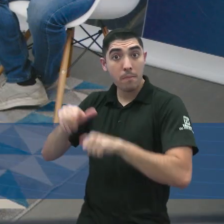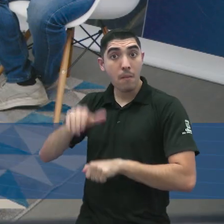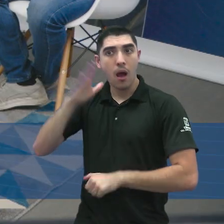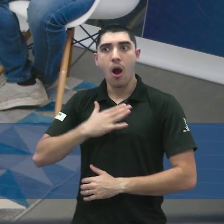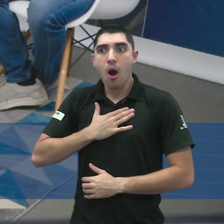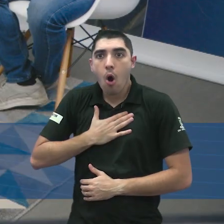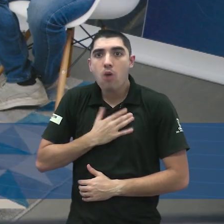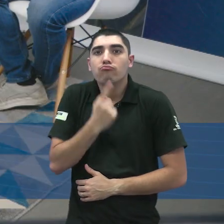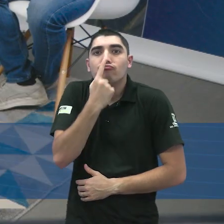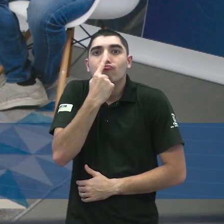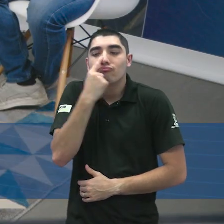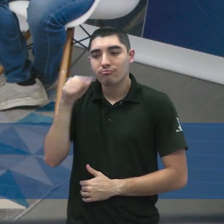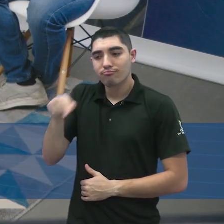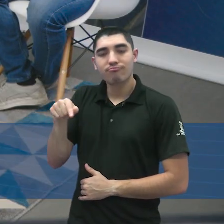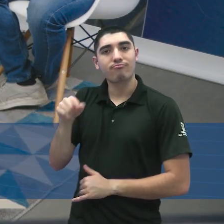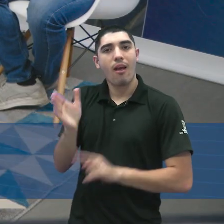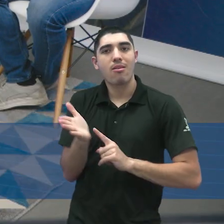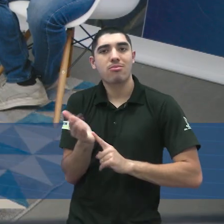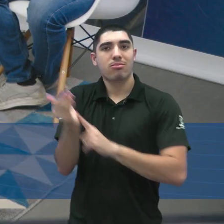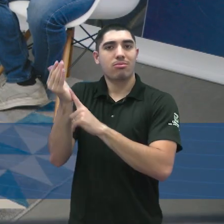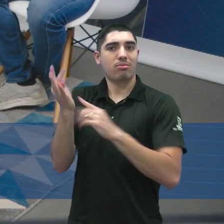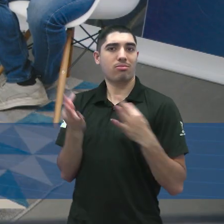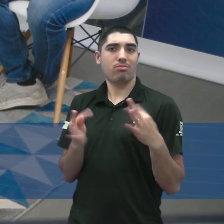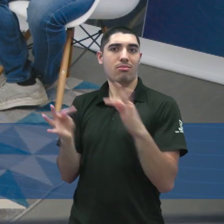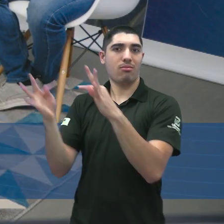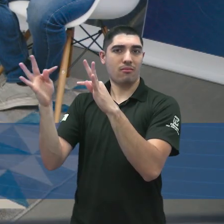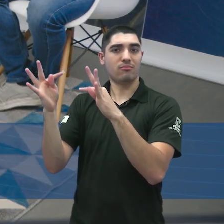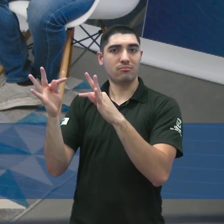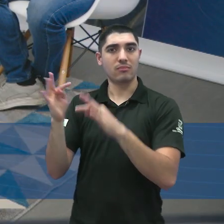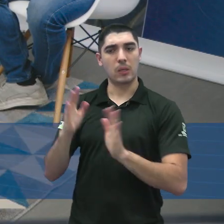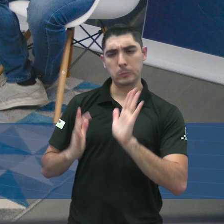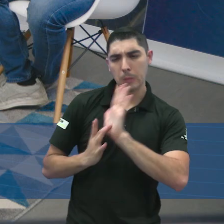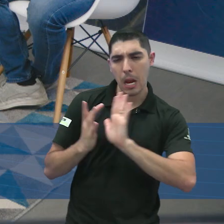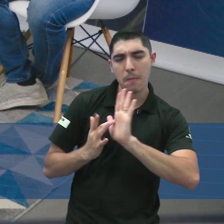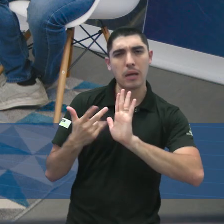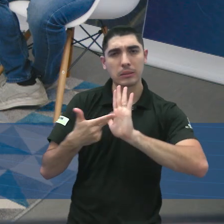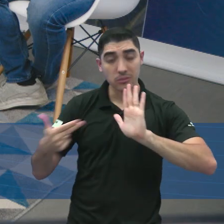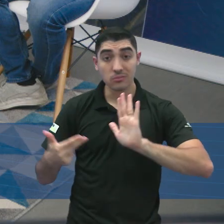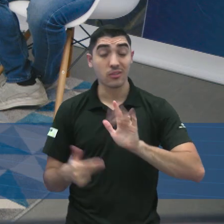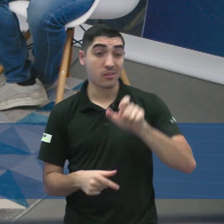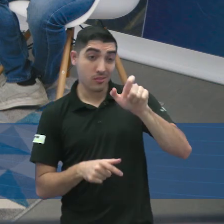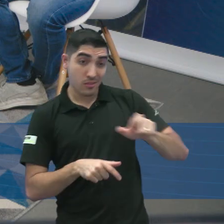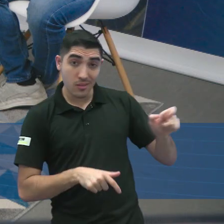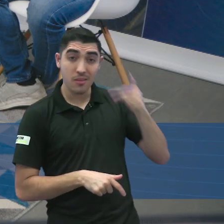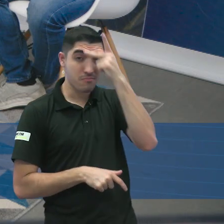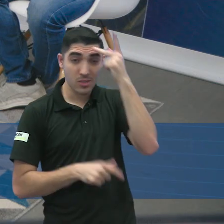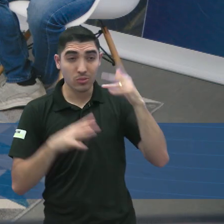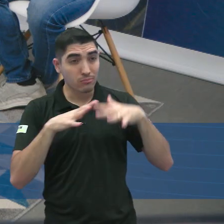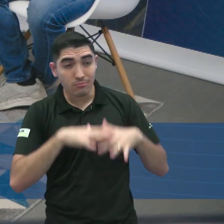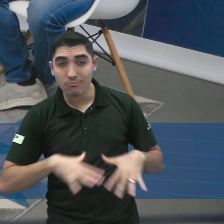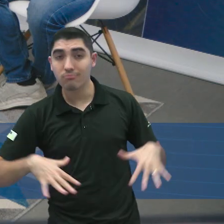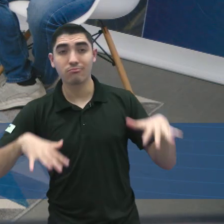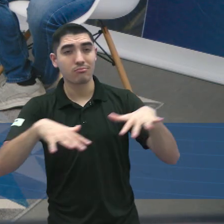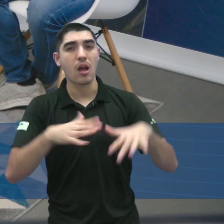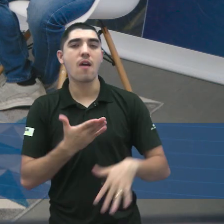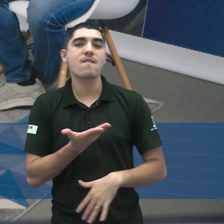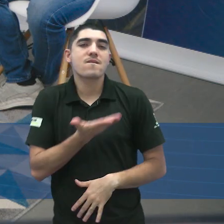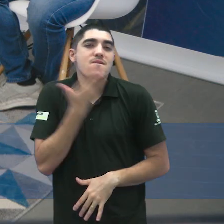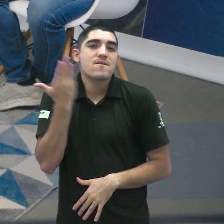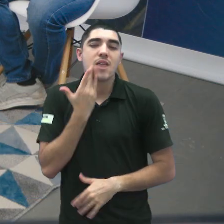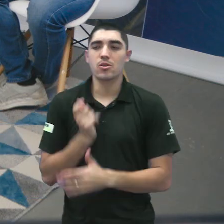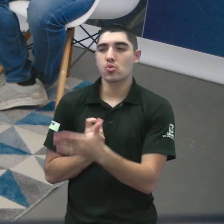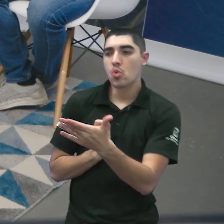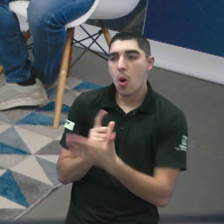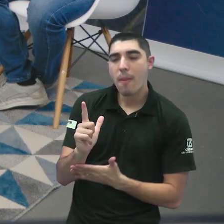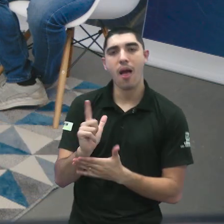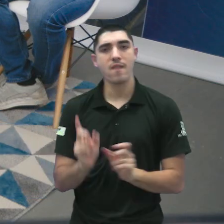isso, junto com os avanços tecnológicos cada vez mais presentes dentro da vida das pessoas, né, uma conectividade móvel também,